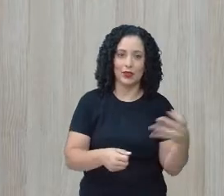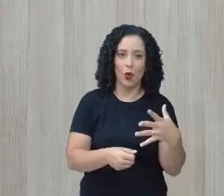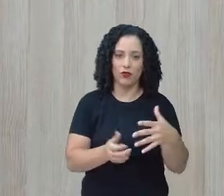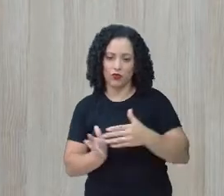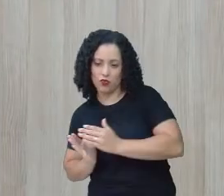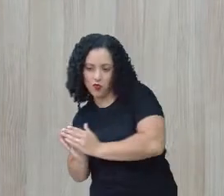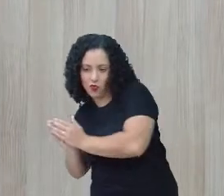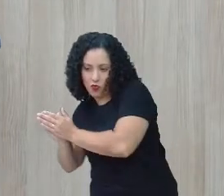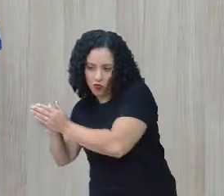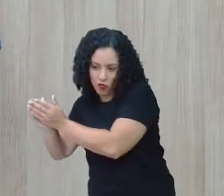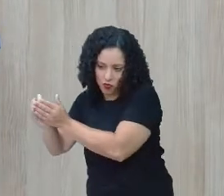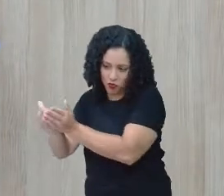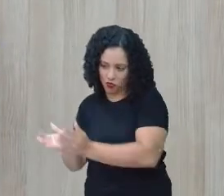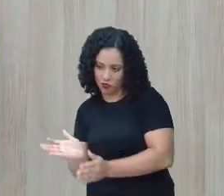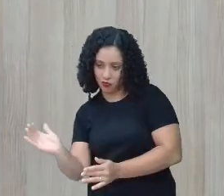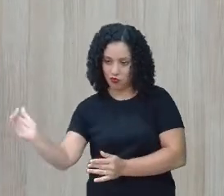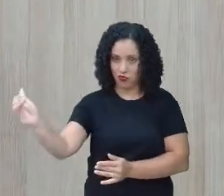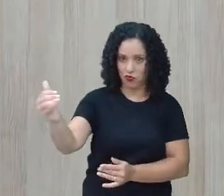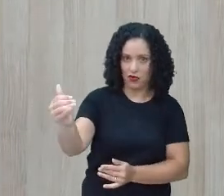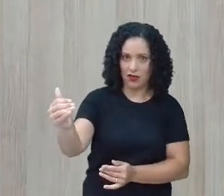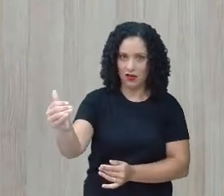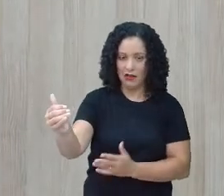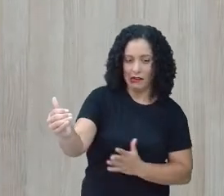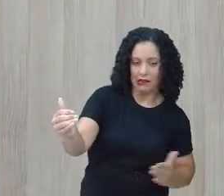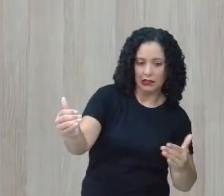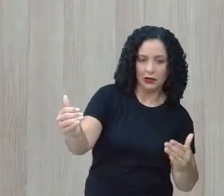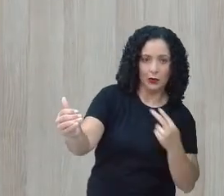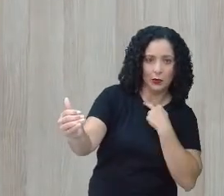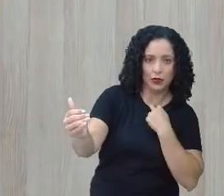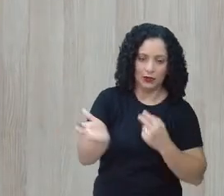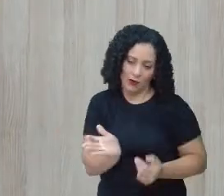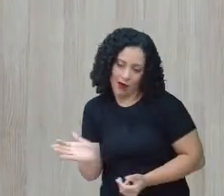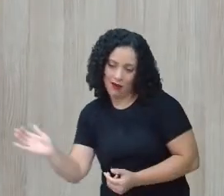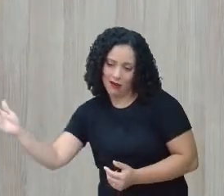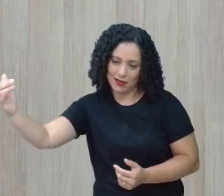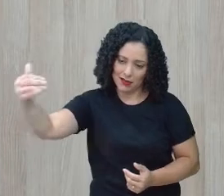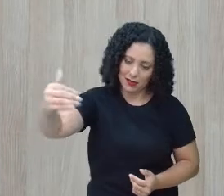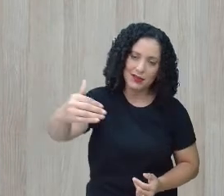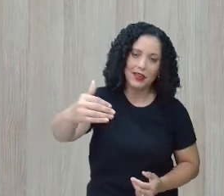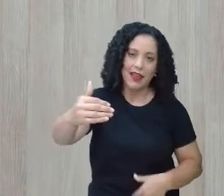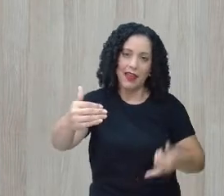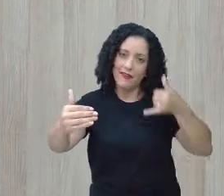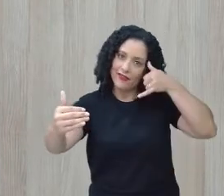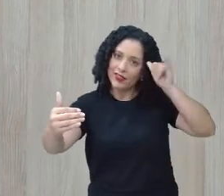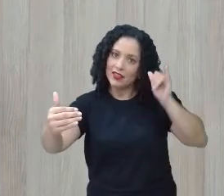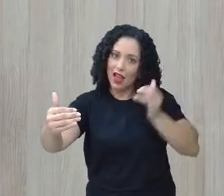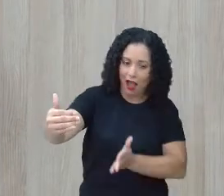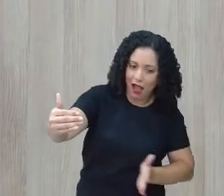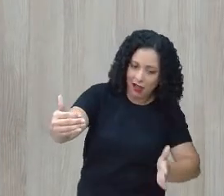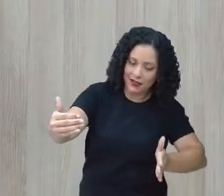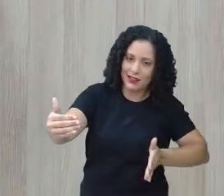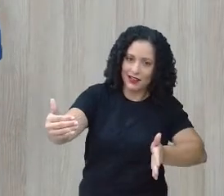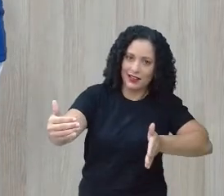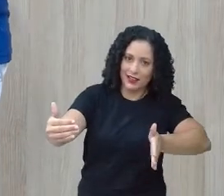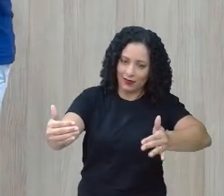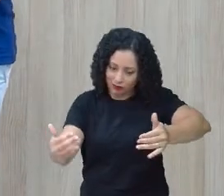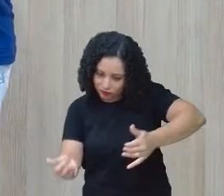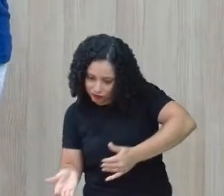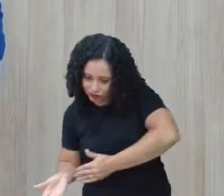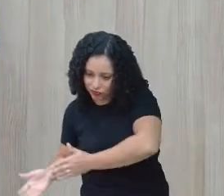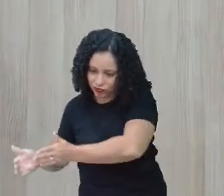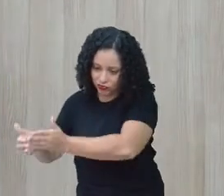né, novos locais, por onde eles pudessem passar, evitando esse bloqueio.